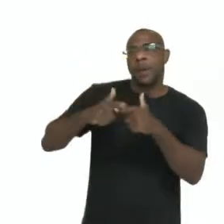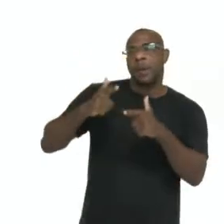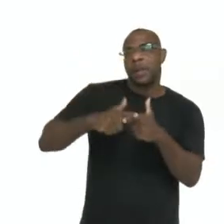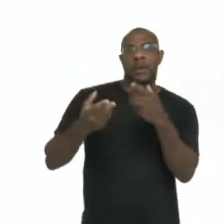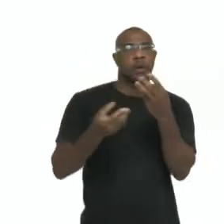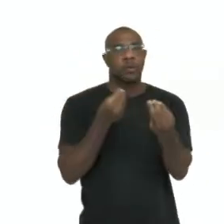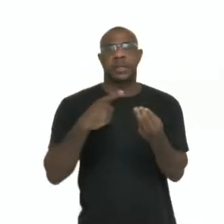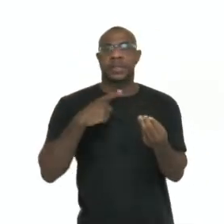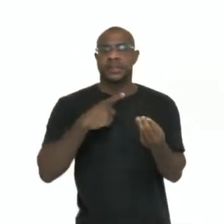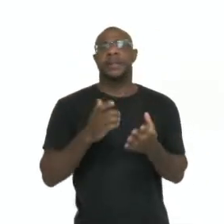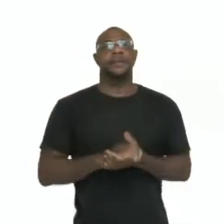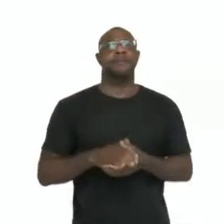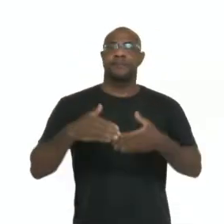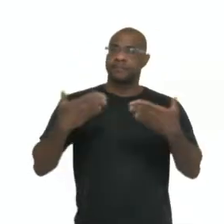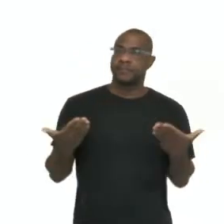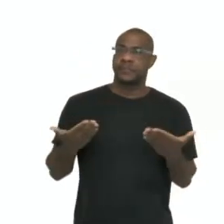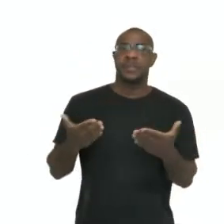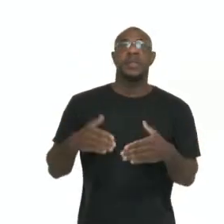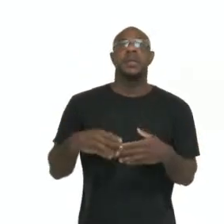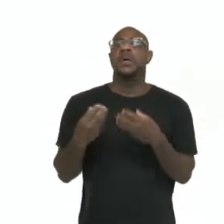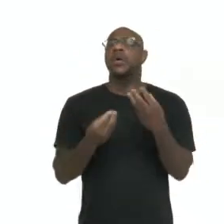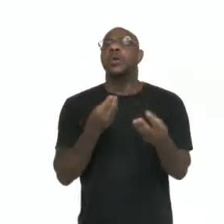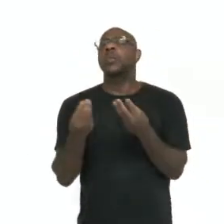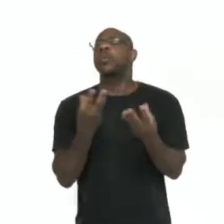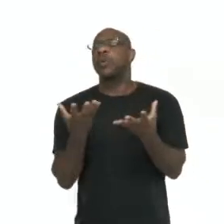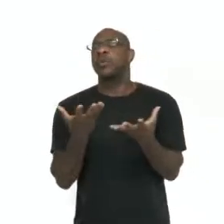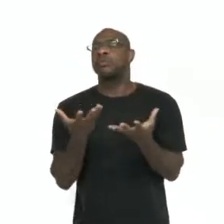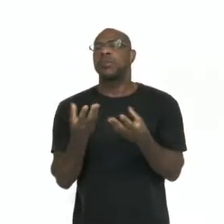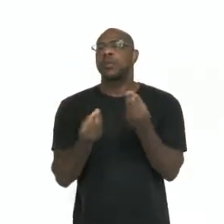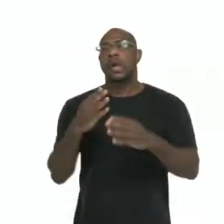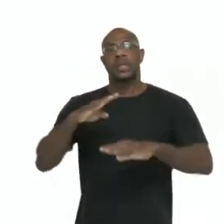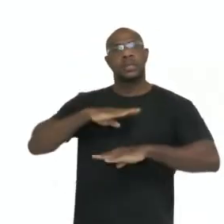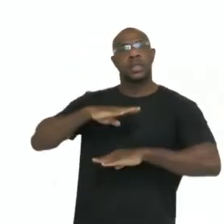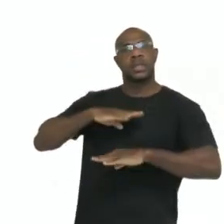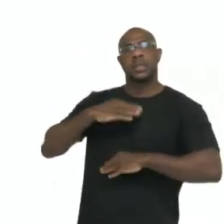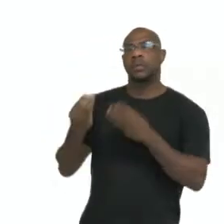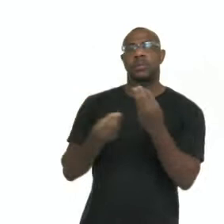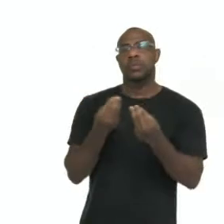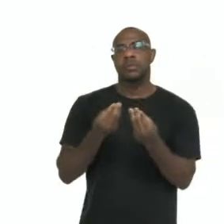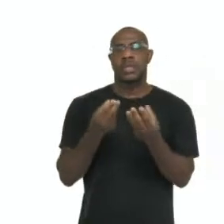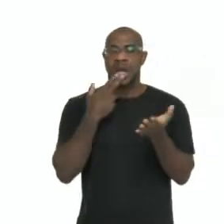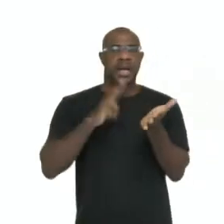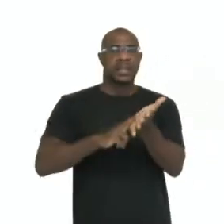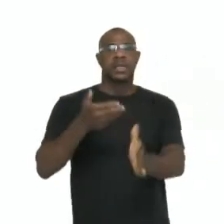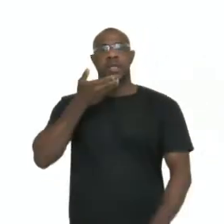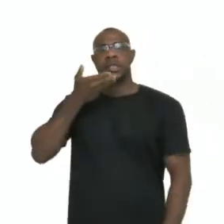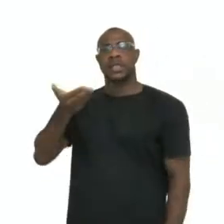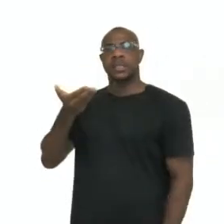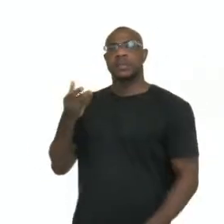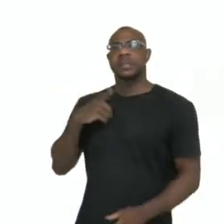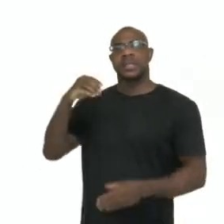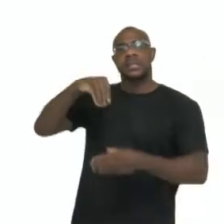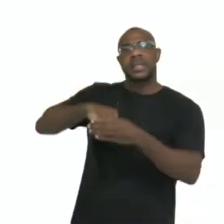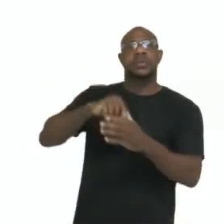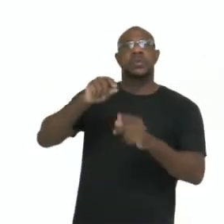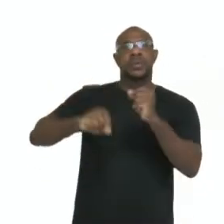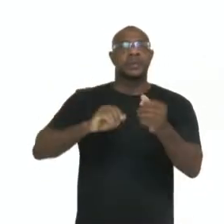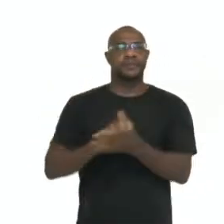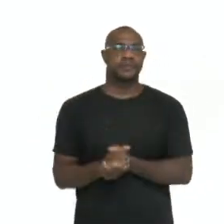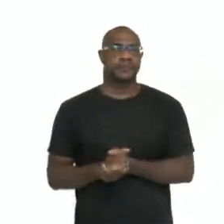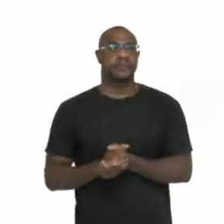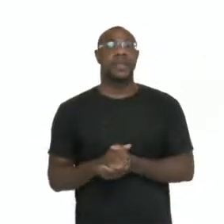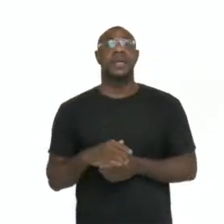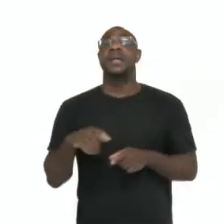se apresentou. Quais são os meios de circulação das cartas de solicitação? Então, geralmente é muito solicitada